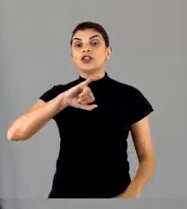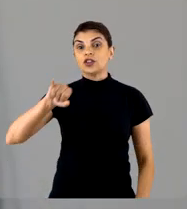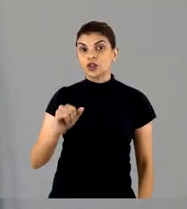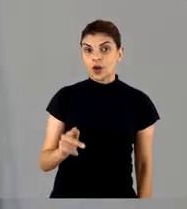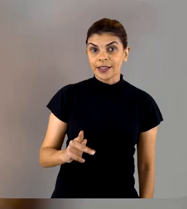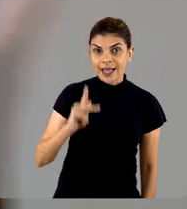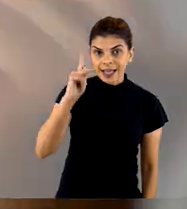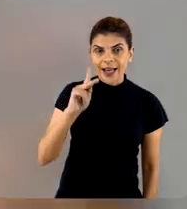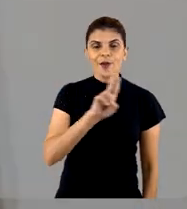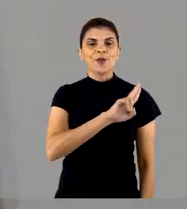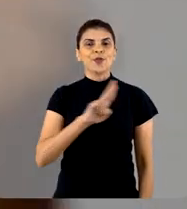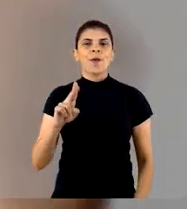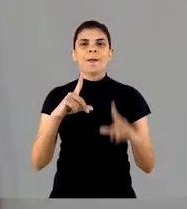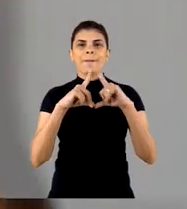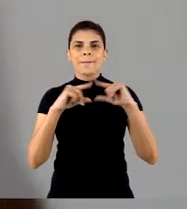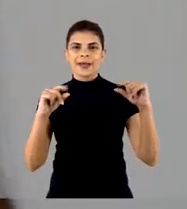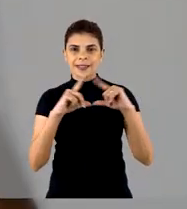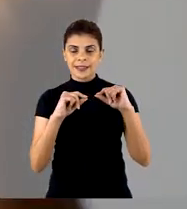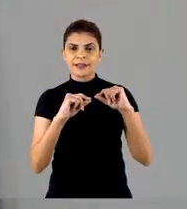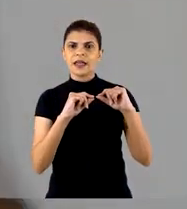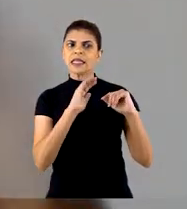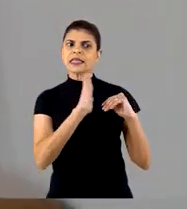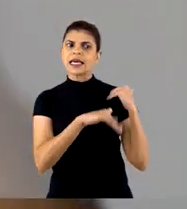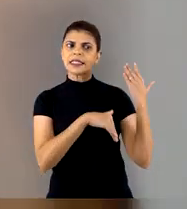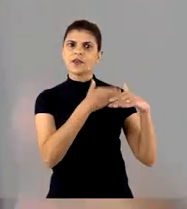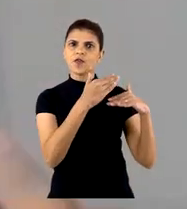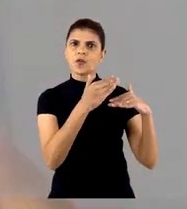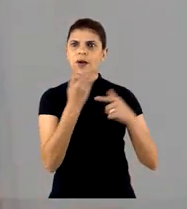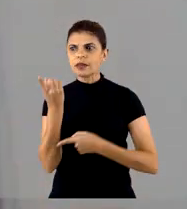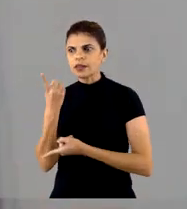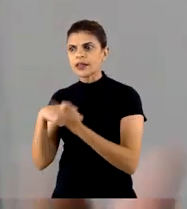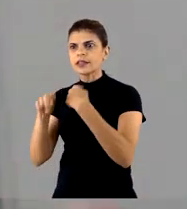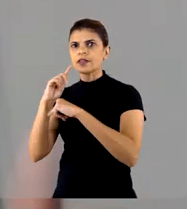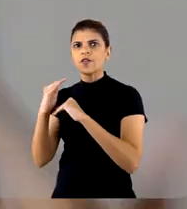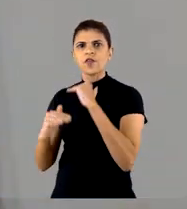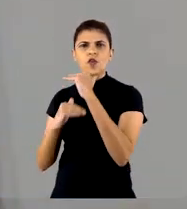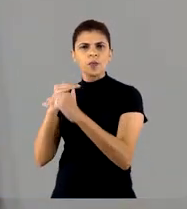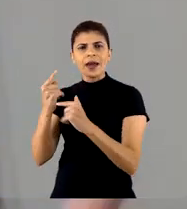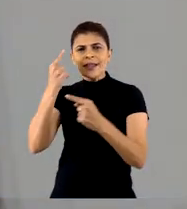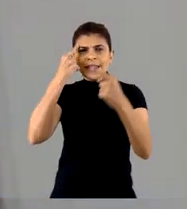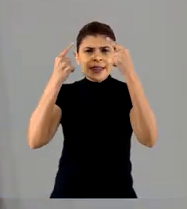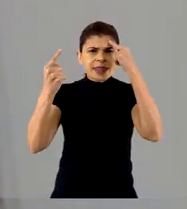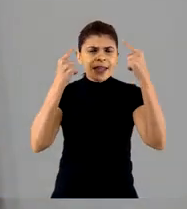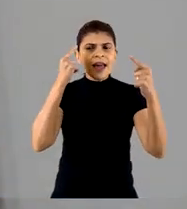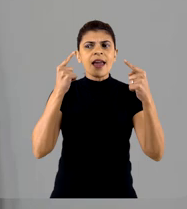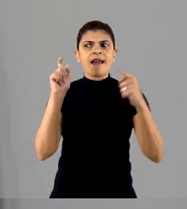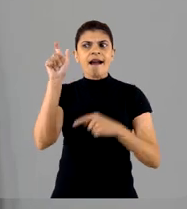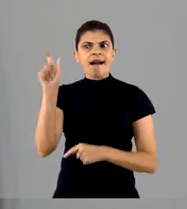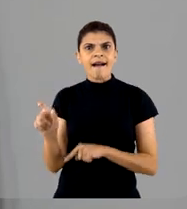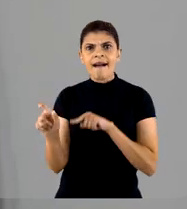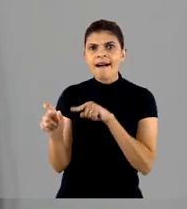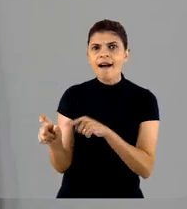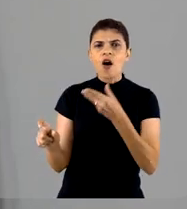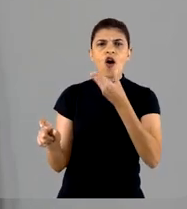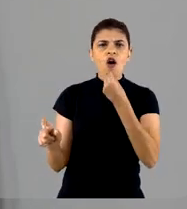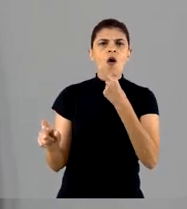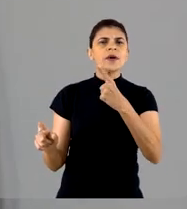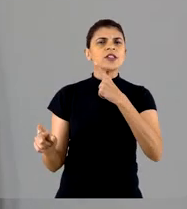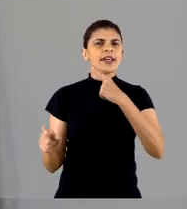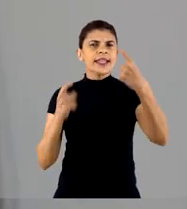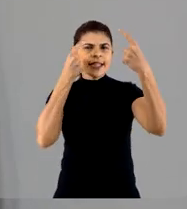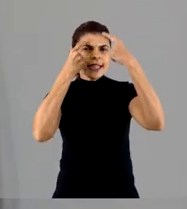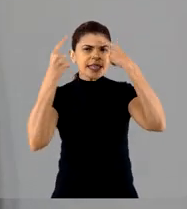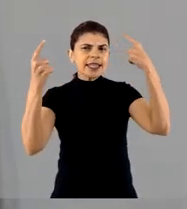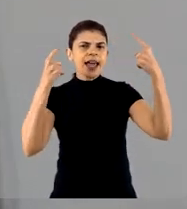Brasília, tudo em nome dessa ideia do desenvolvimento e desenvolvimentismo. Né? Ou seja, a ideia do homem, tinha muito essa